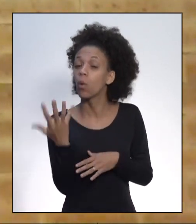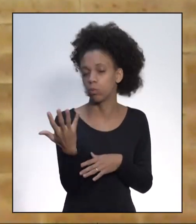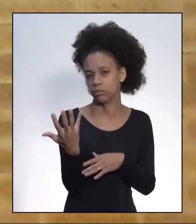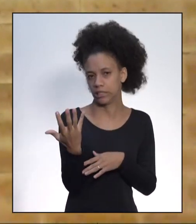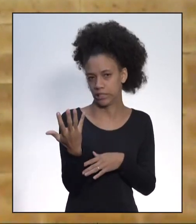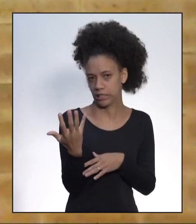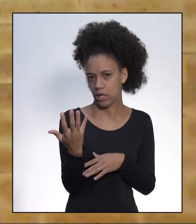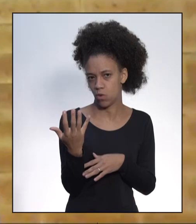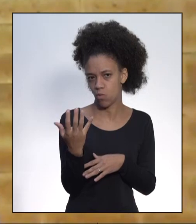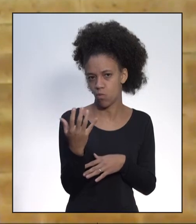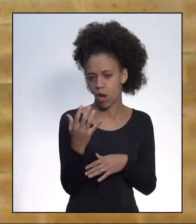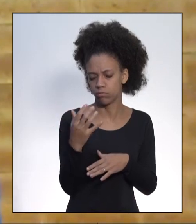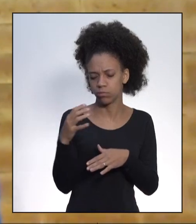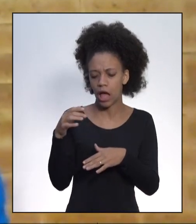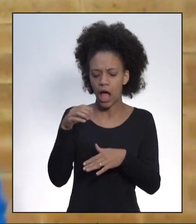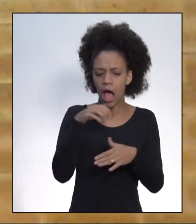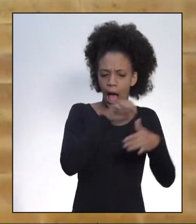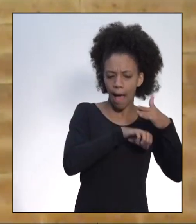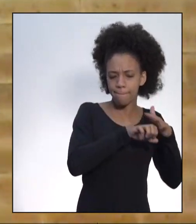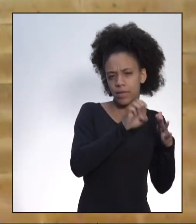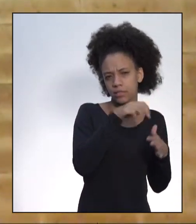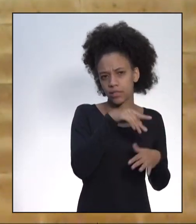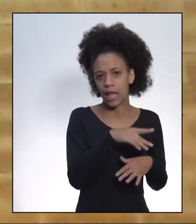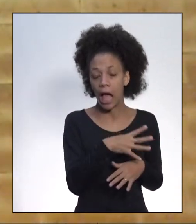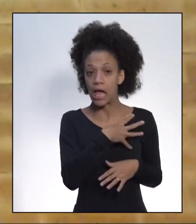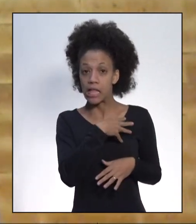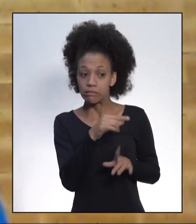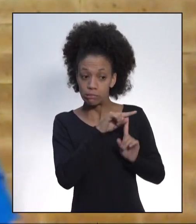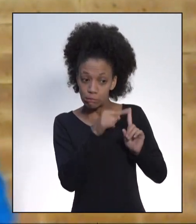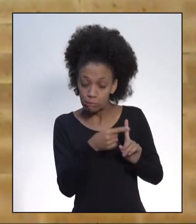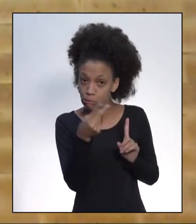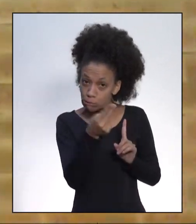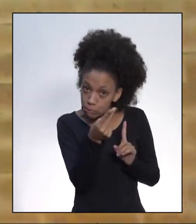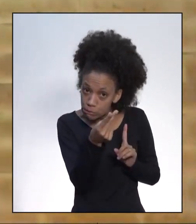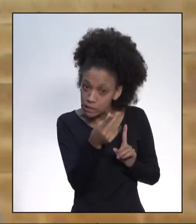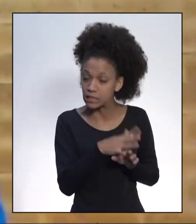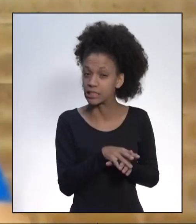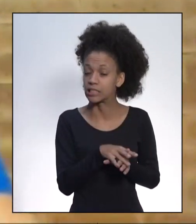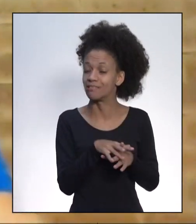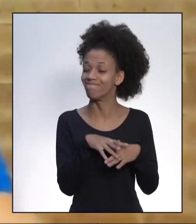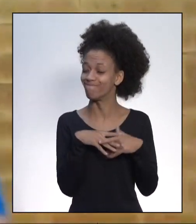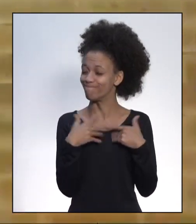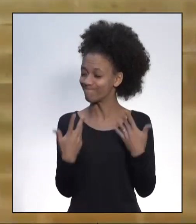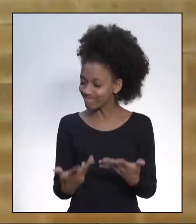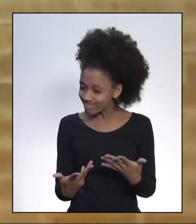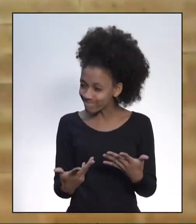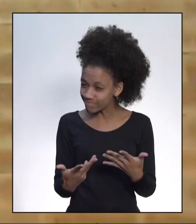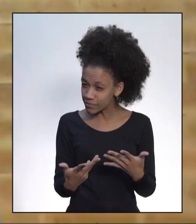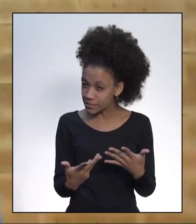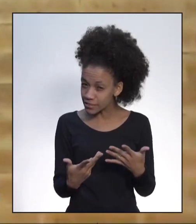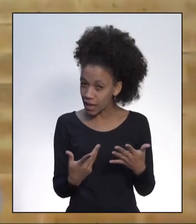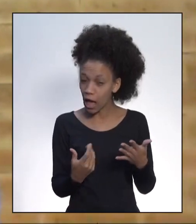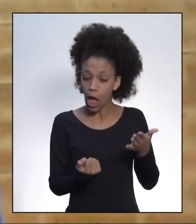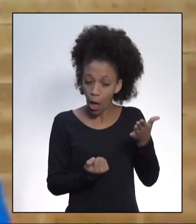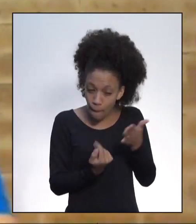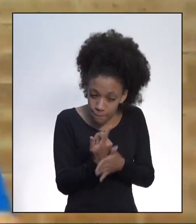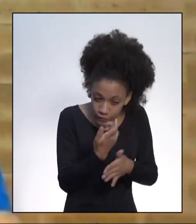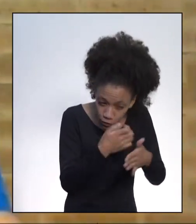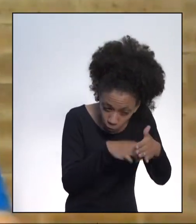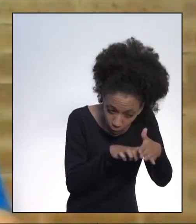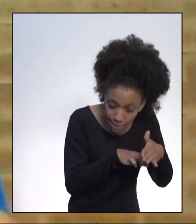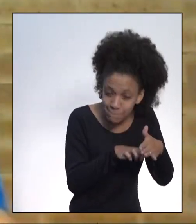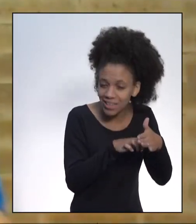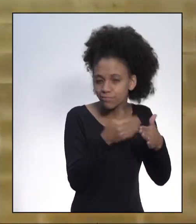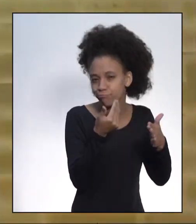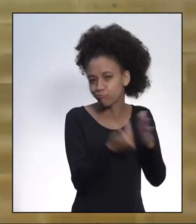em Santos, a minha esposa estava grávida do segundo filho. Então, minha esposa estava grávida do segundo filho, eu basicamente investi numa empresa que não deu certo, que